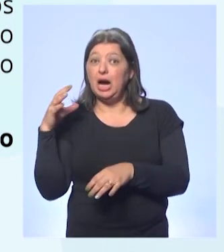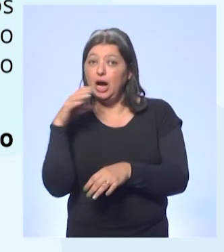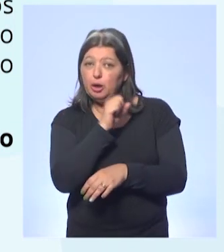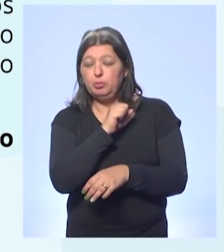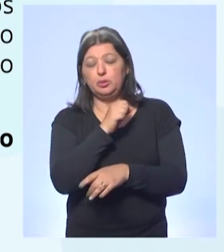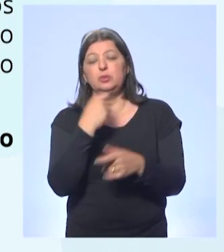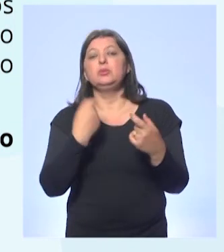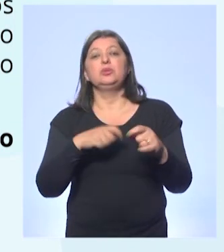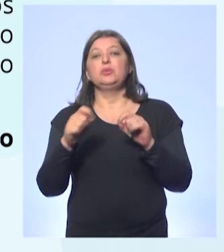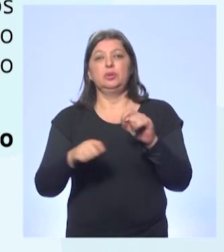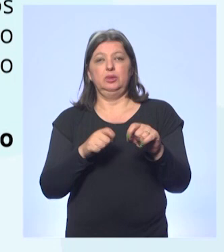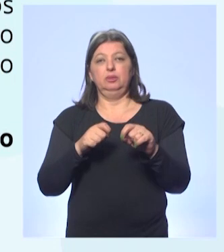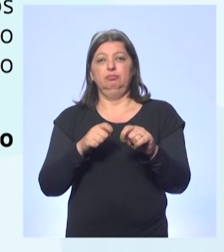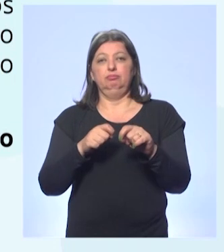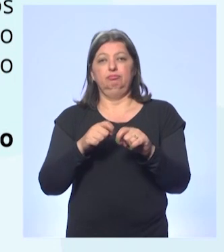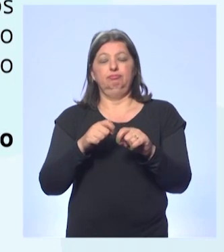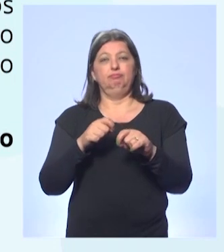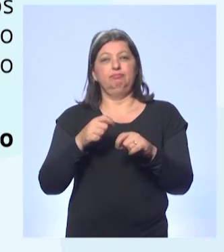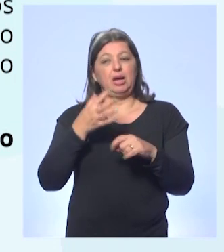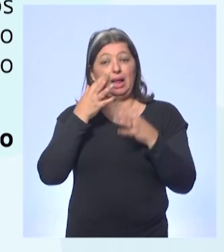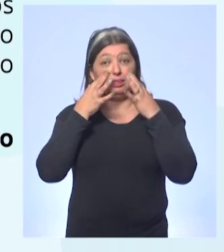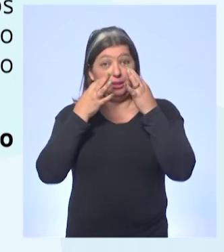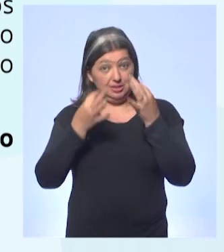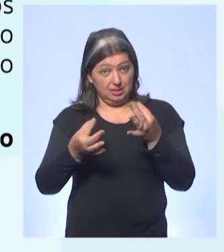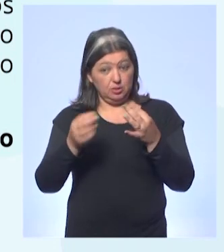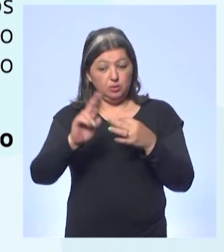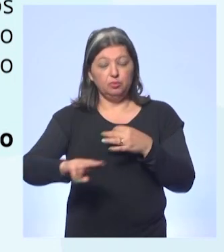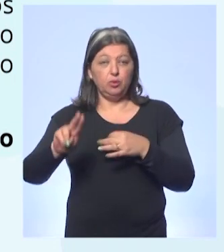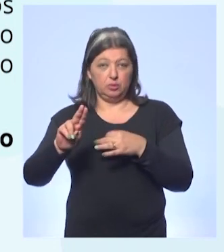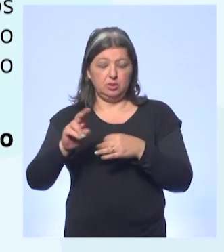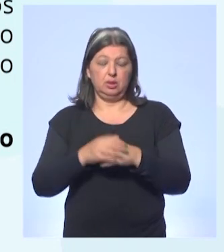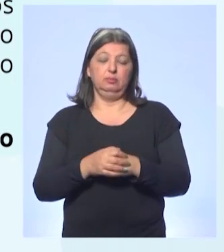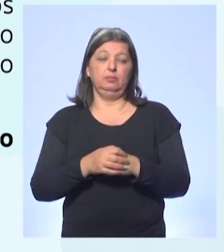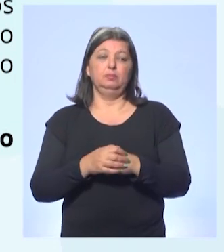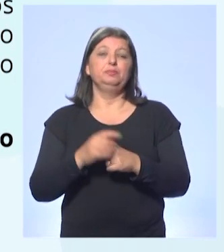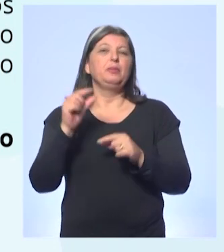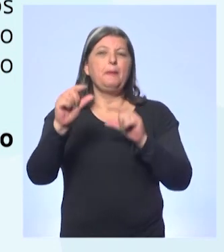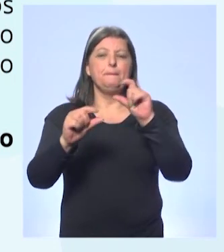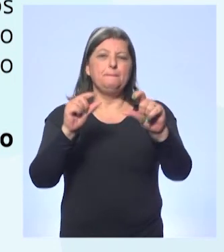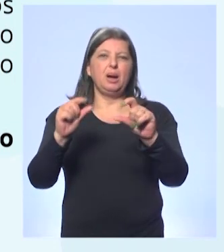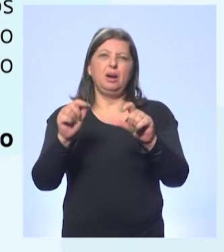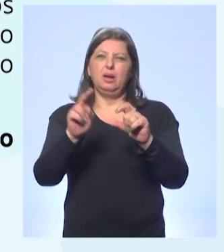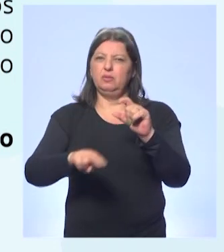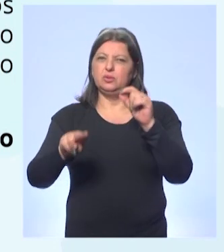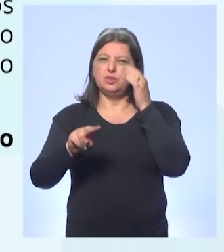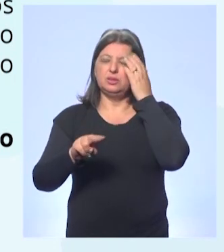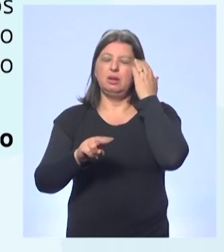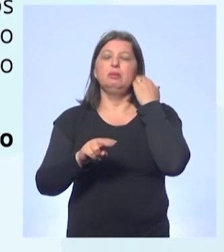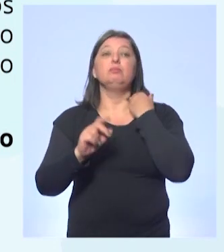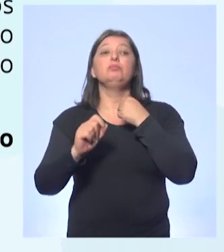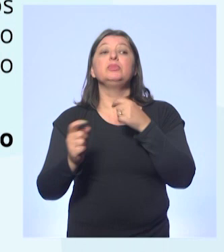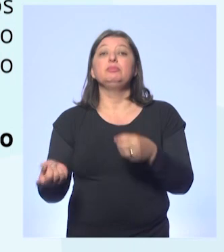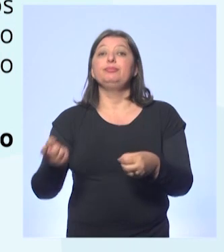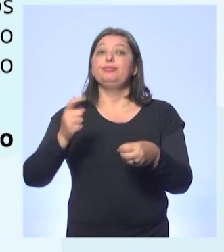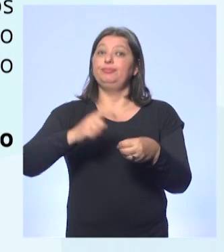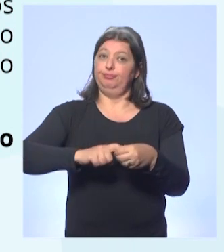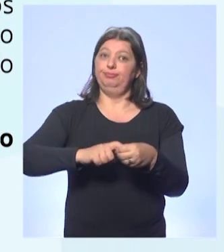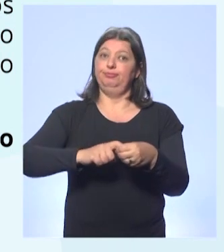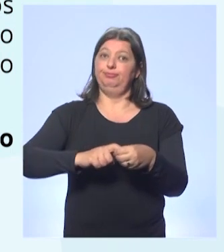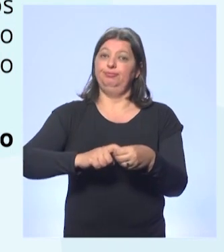necessário o cuidado ao utilizá-la. Então, identifique as palavras utilizadas para retomar o